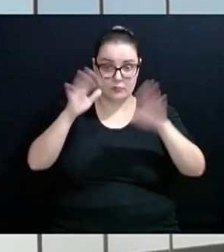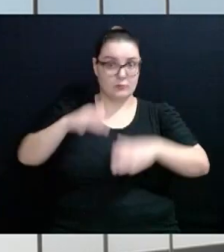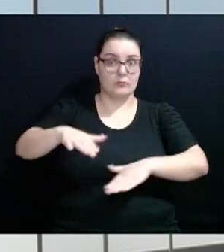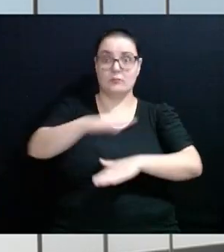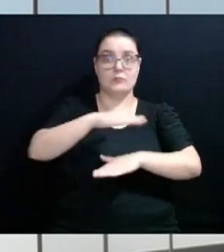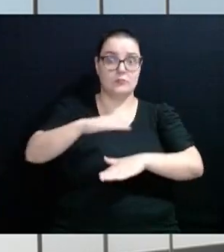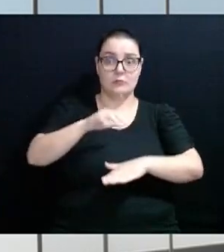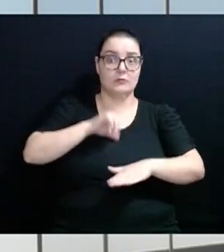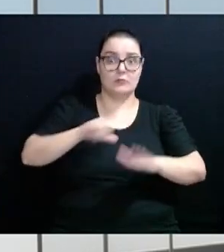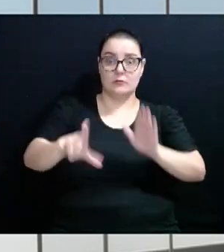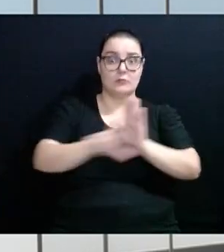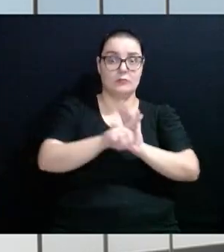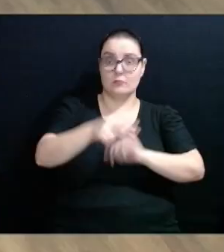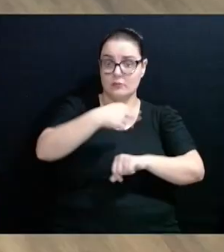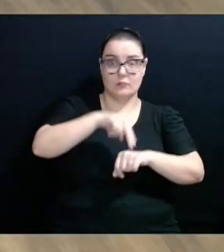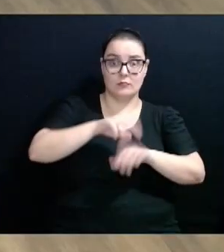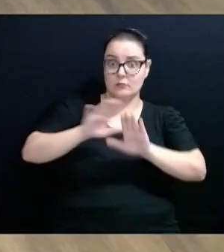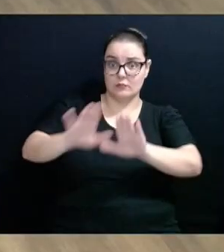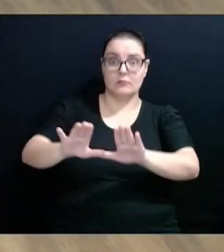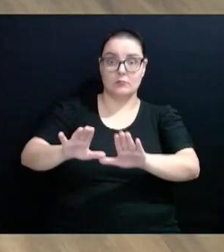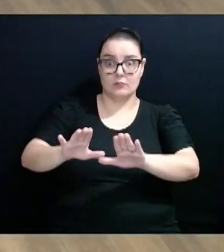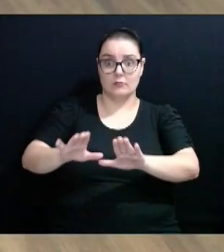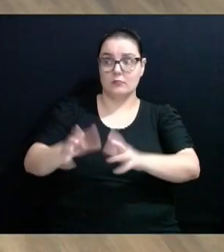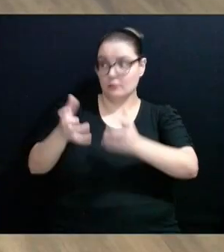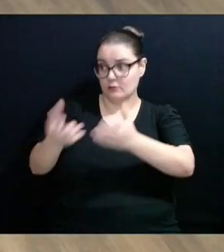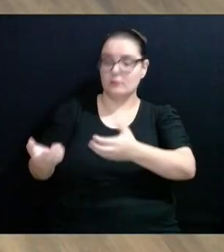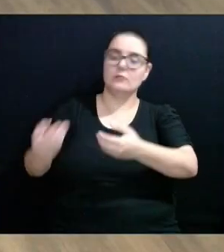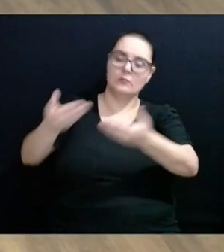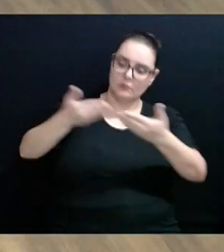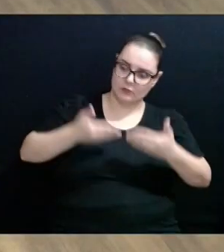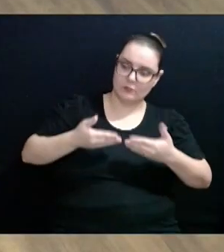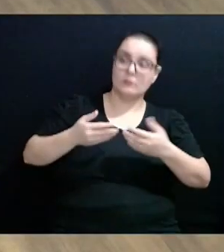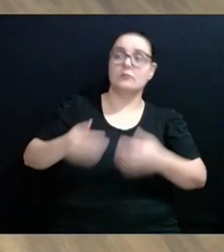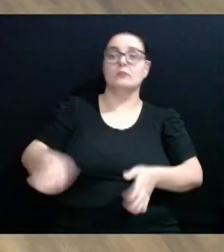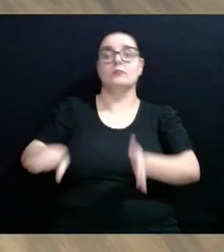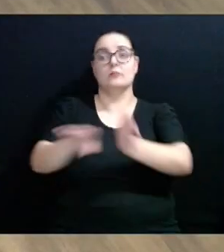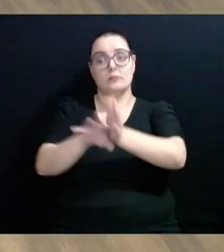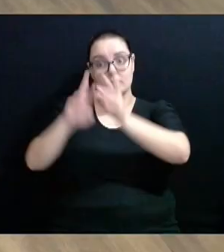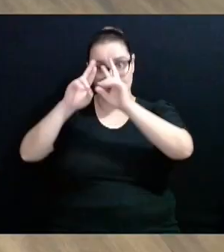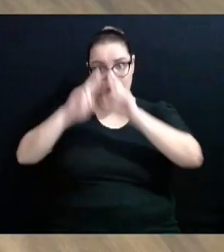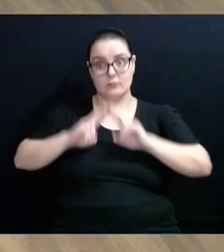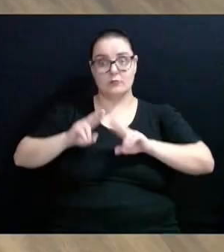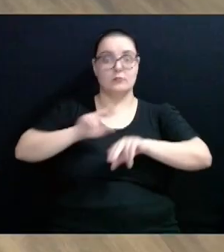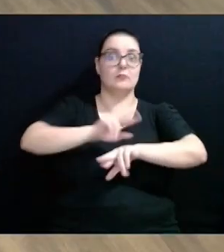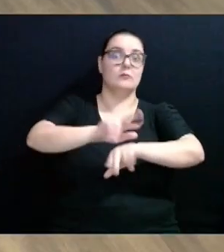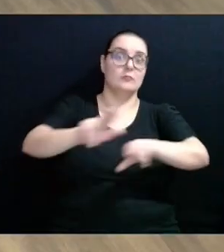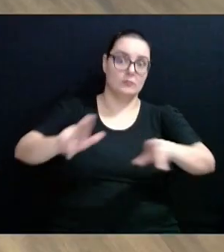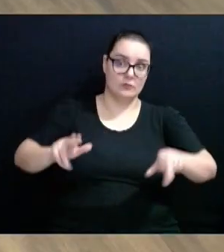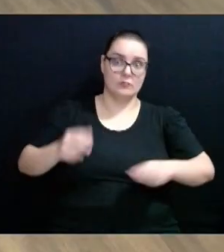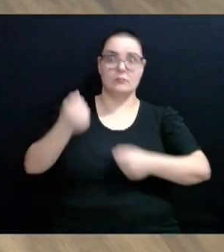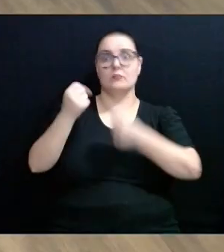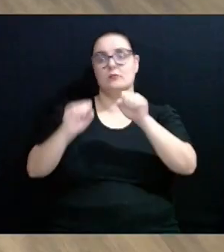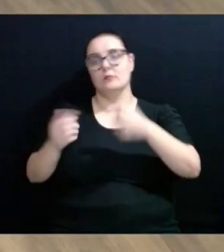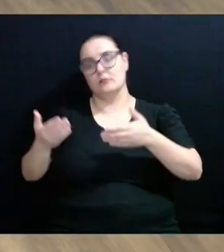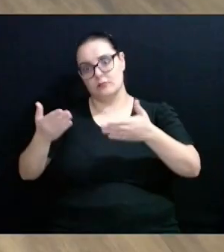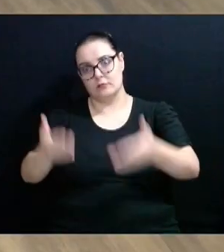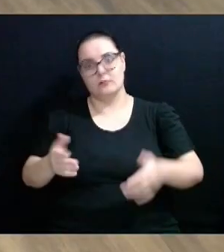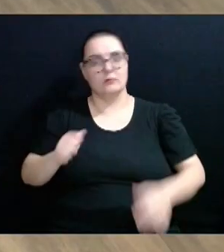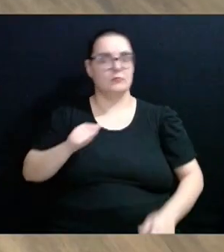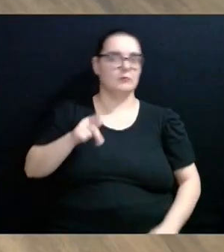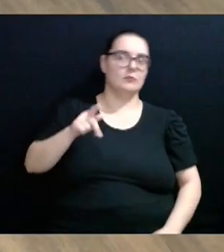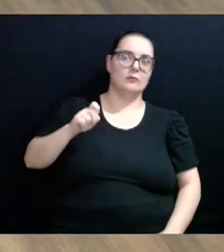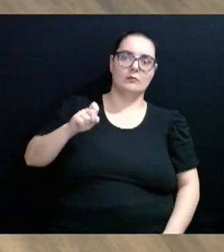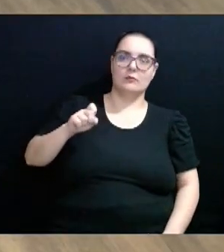nacional, quer vir aqui, venha respeitando. Né? E muitas fábricas vão. Lá você vai ter a Apple, você tem a Microsoft, você